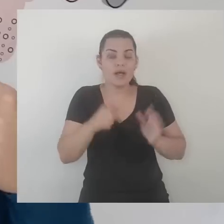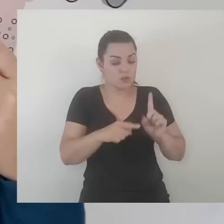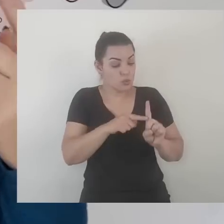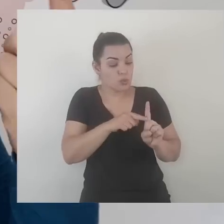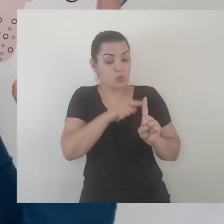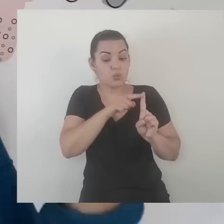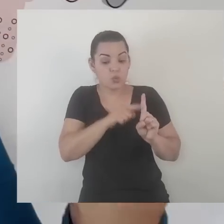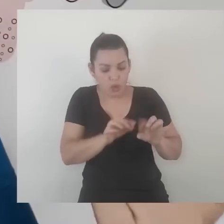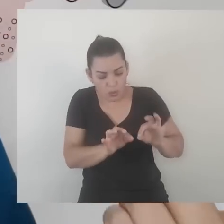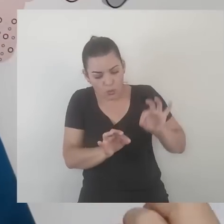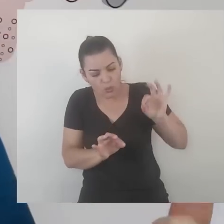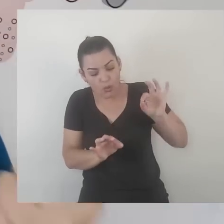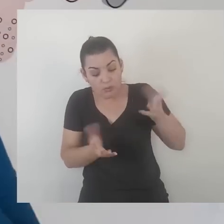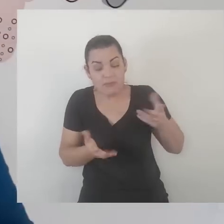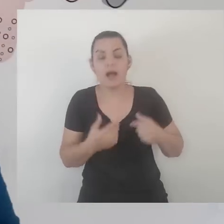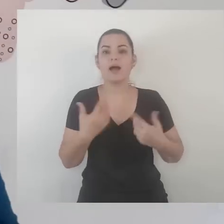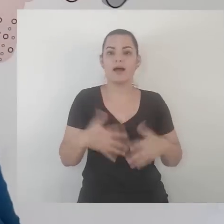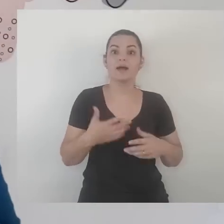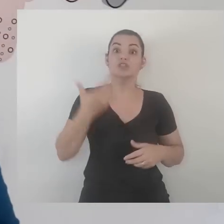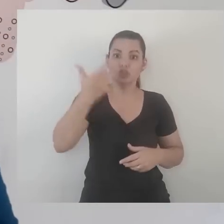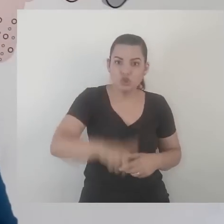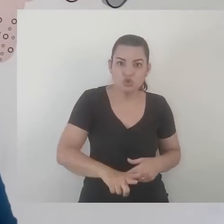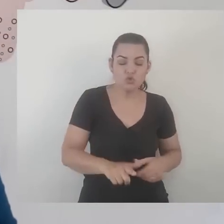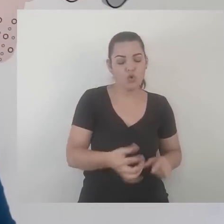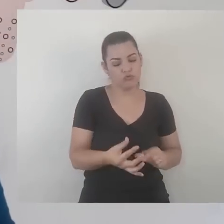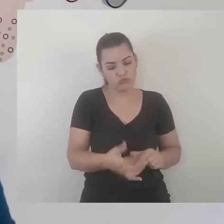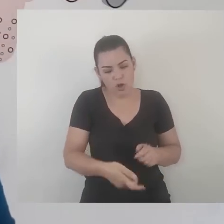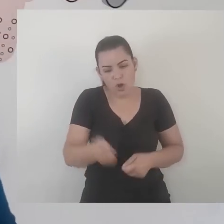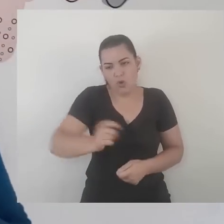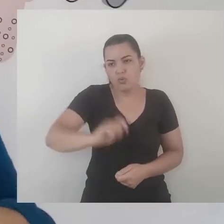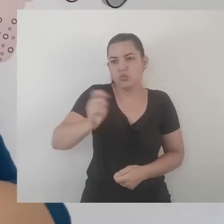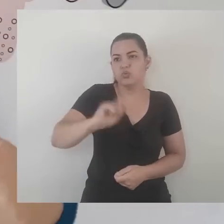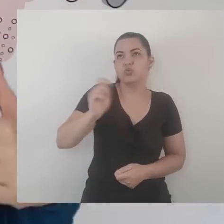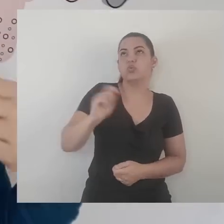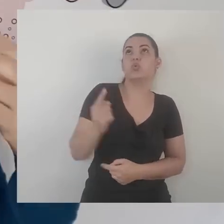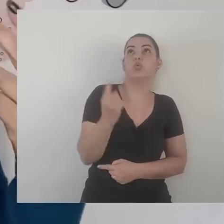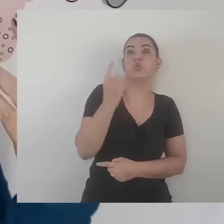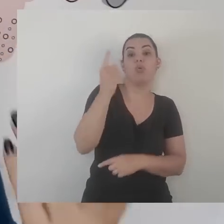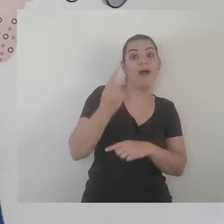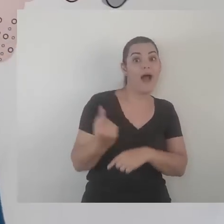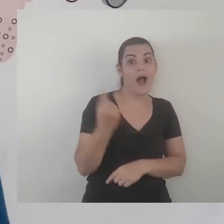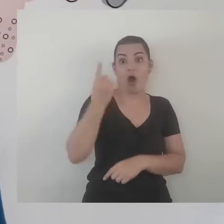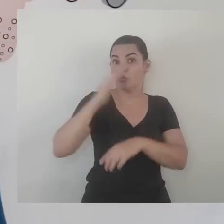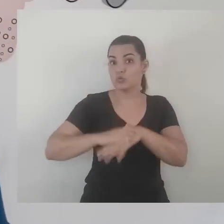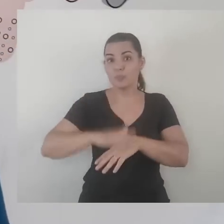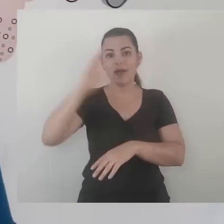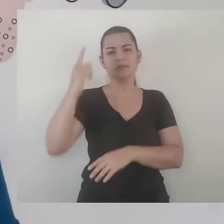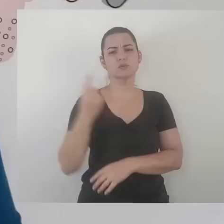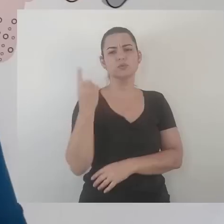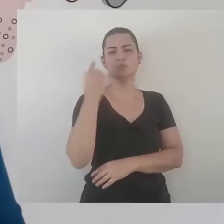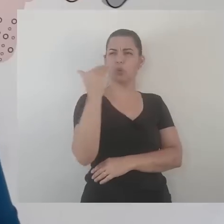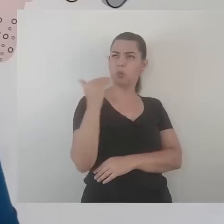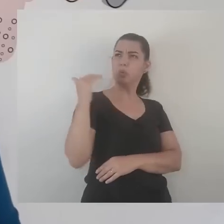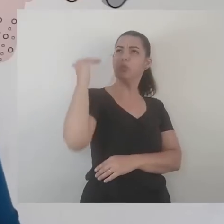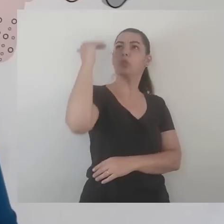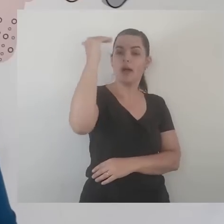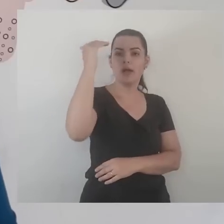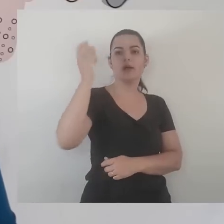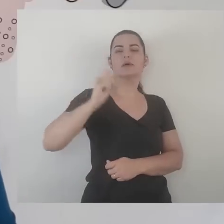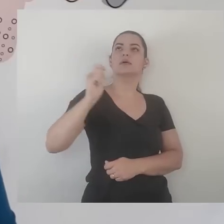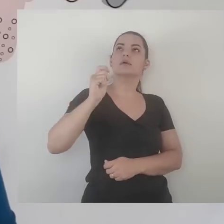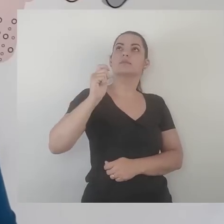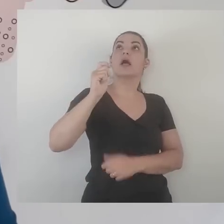ele pegava e empinava a sua pipa, colocava ela no ar para ir ainda mais alto e media